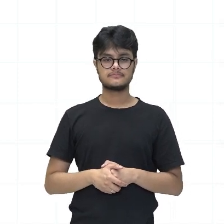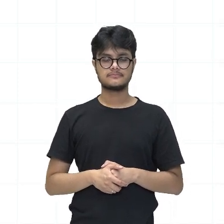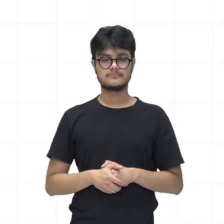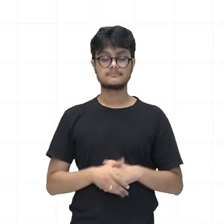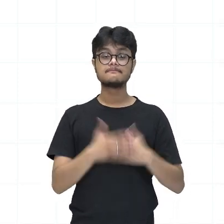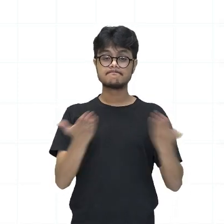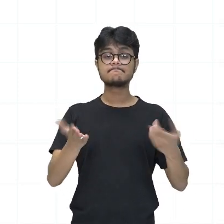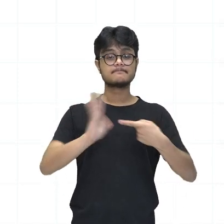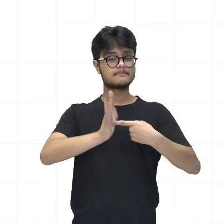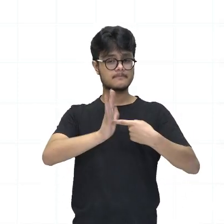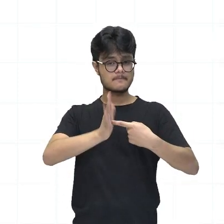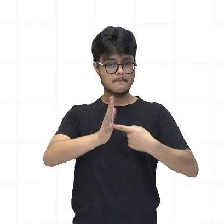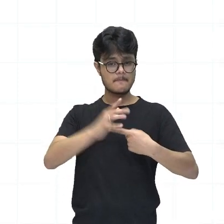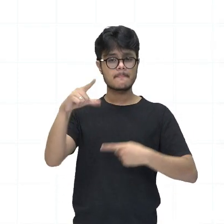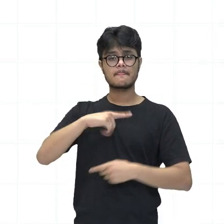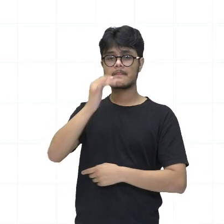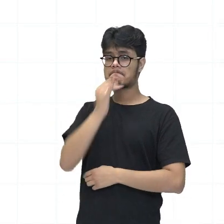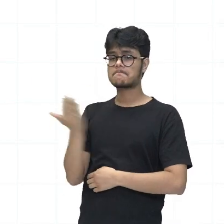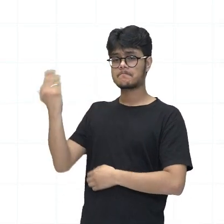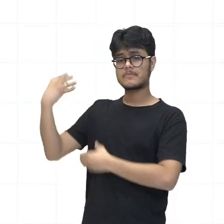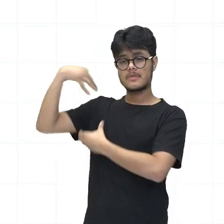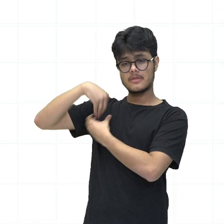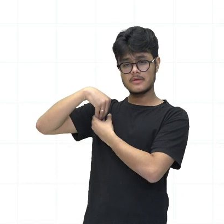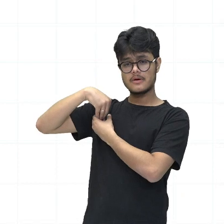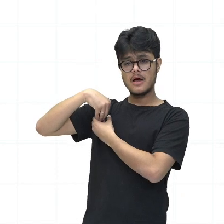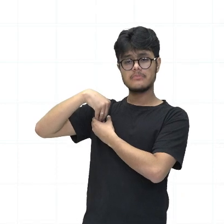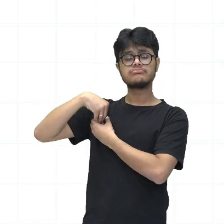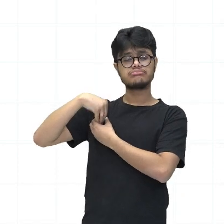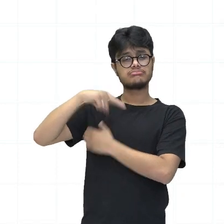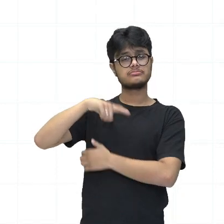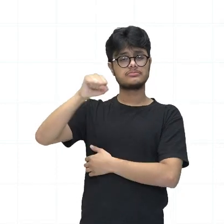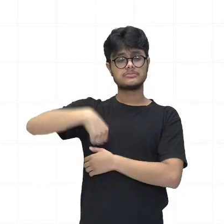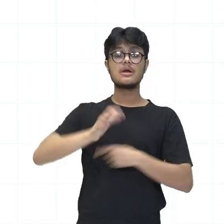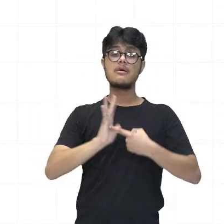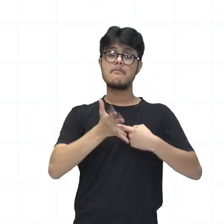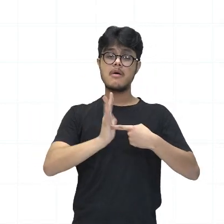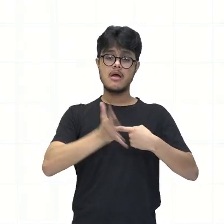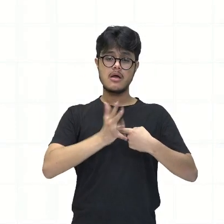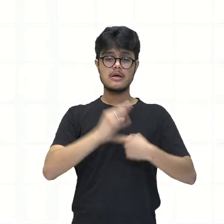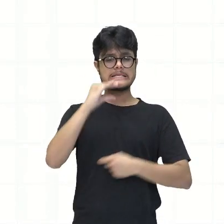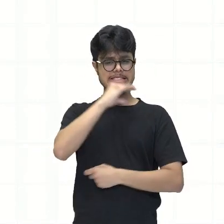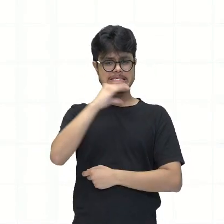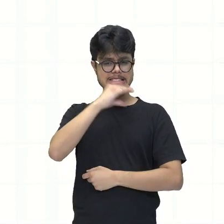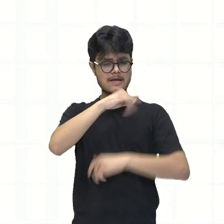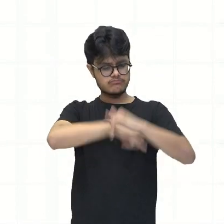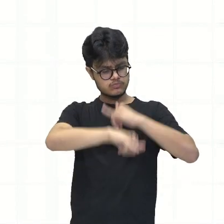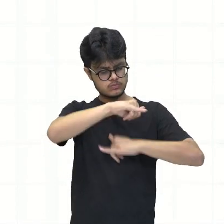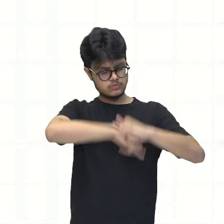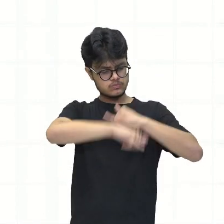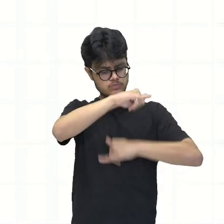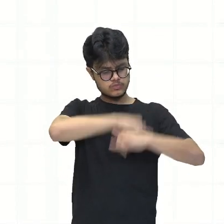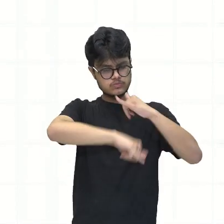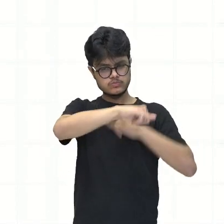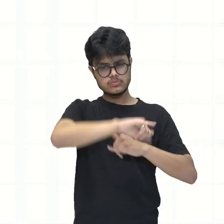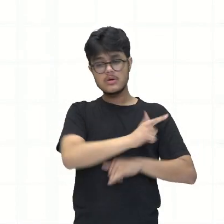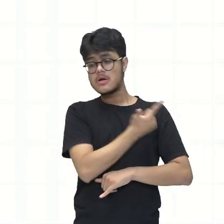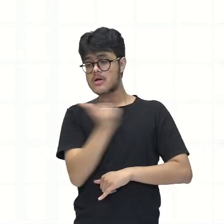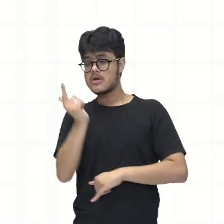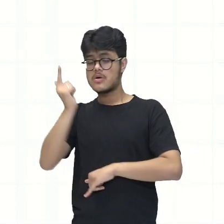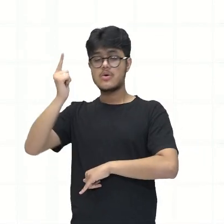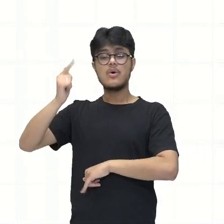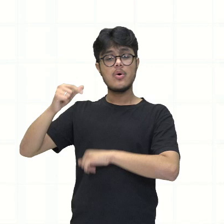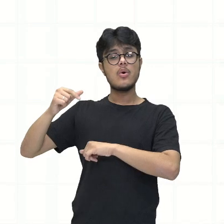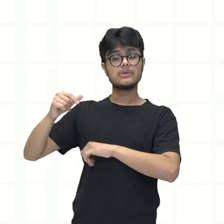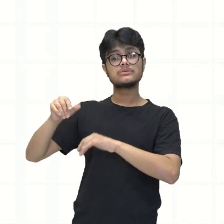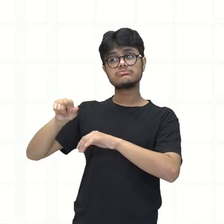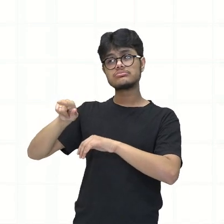o motor de combustão interna, que é uma máquina térmica que transforma a energia